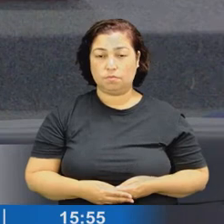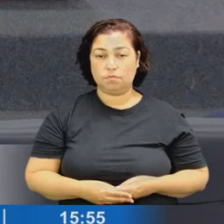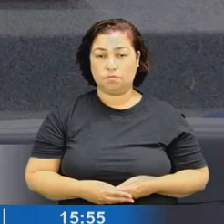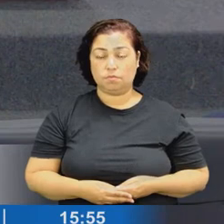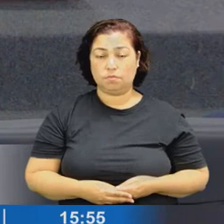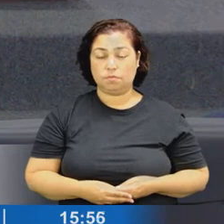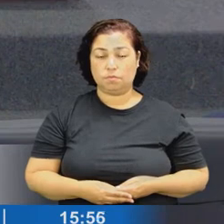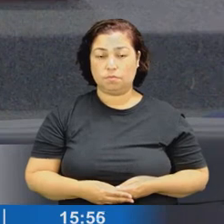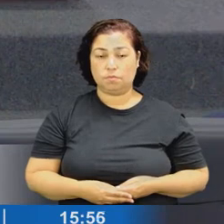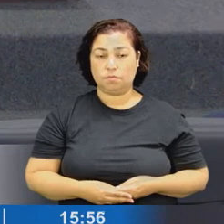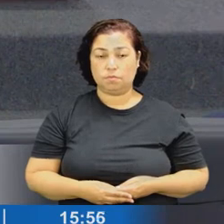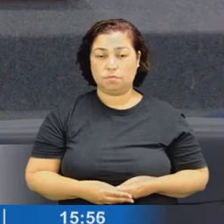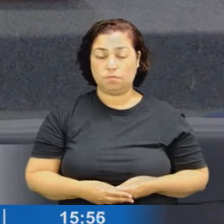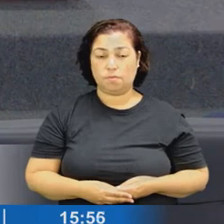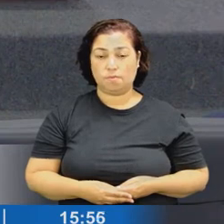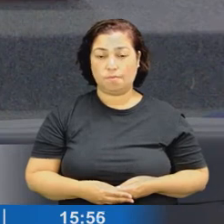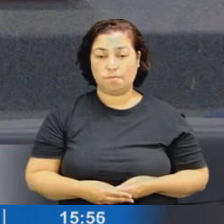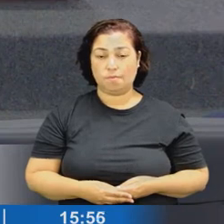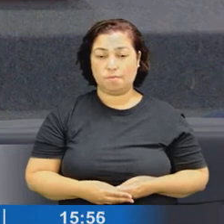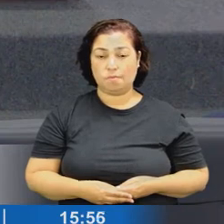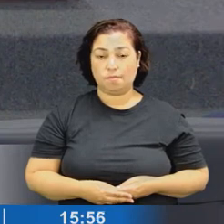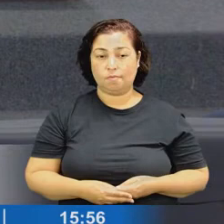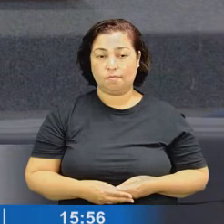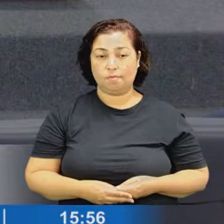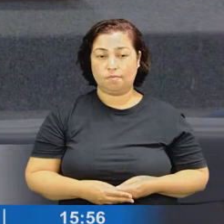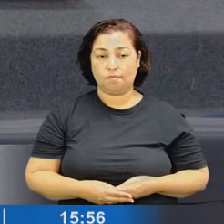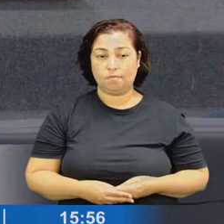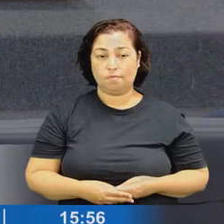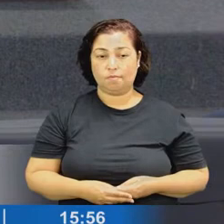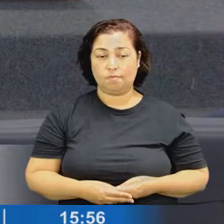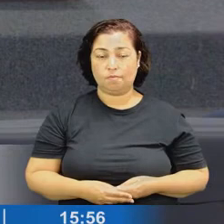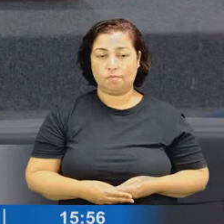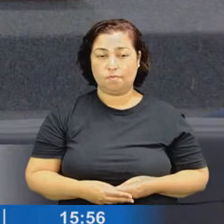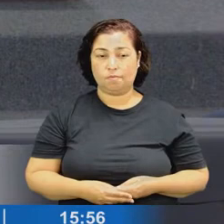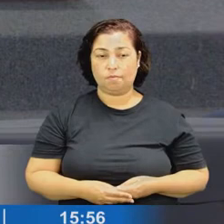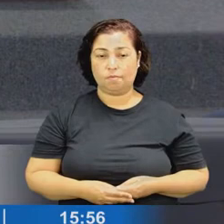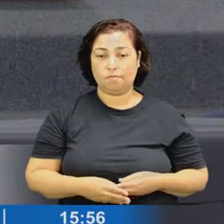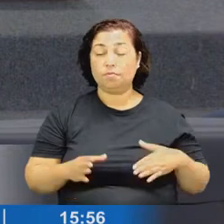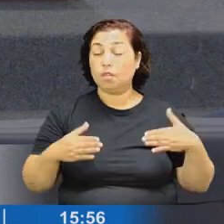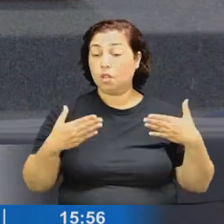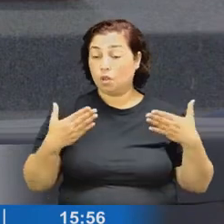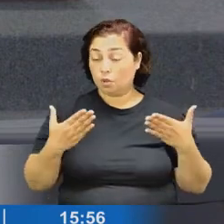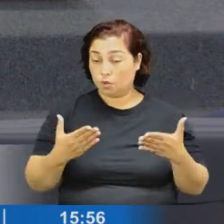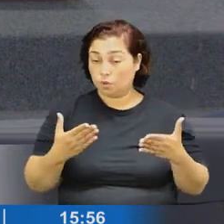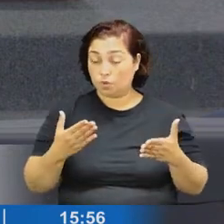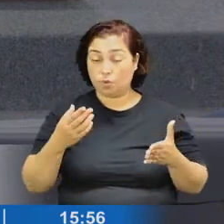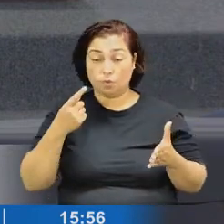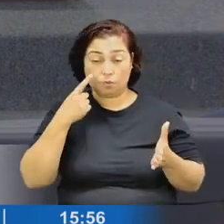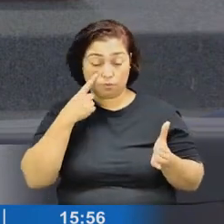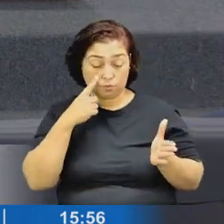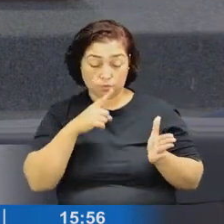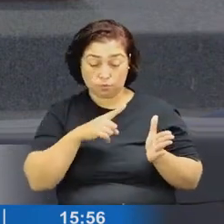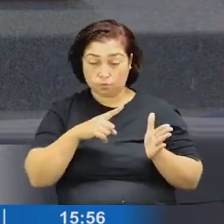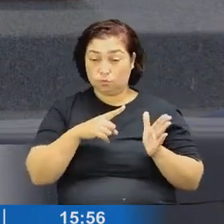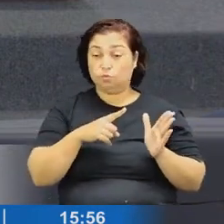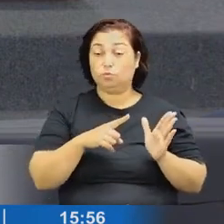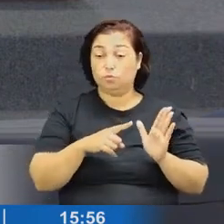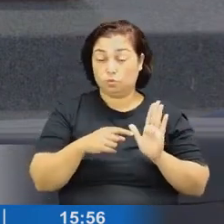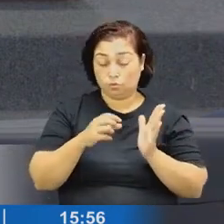qual que seria a pizzazinha que se vocês focassem ia dar um